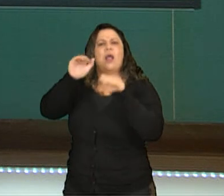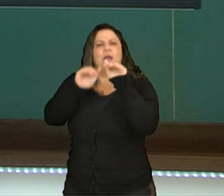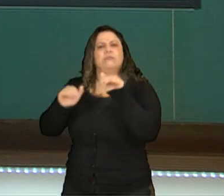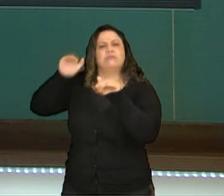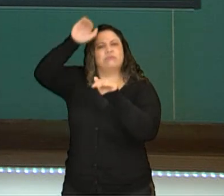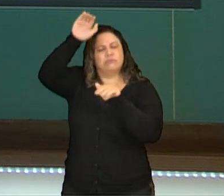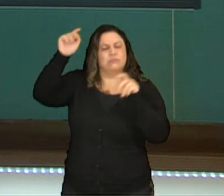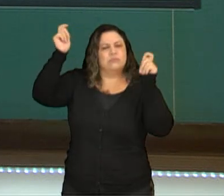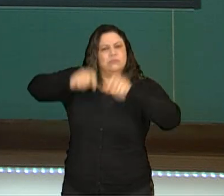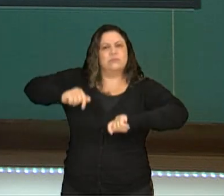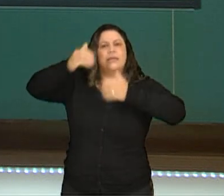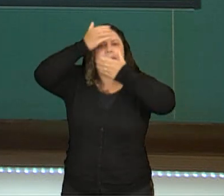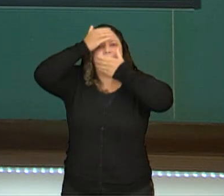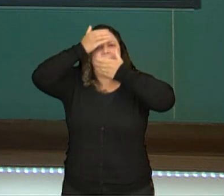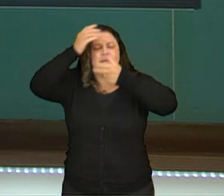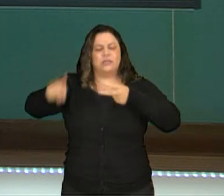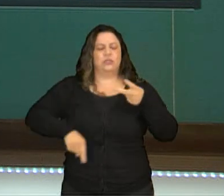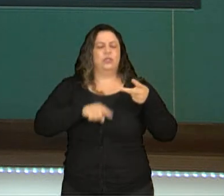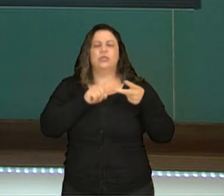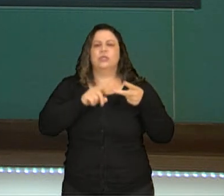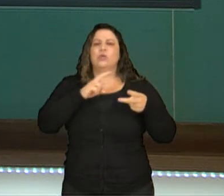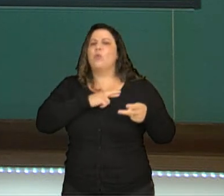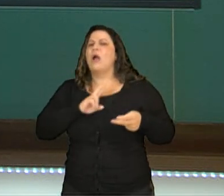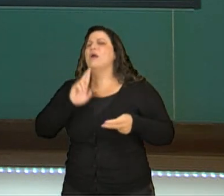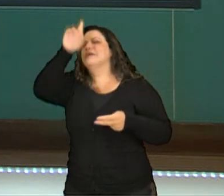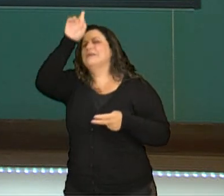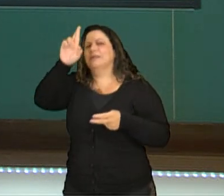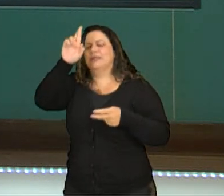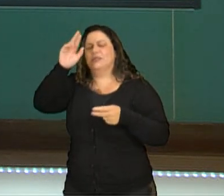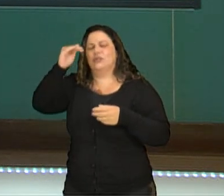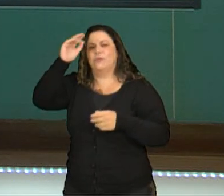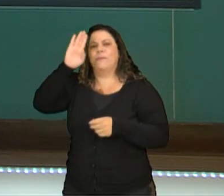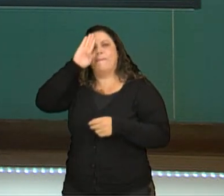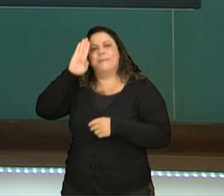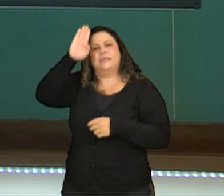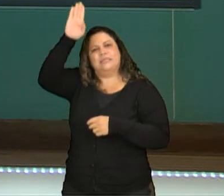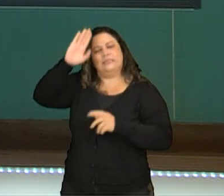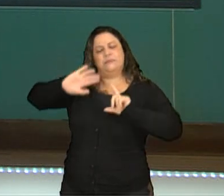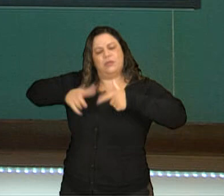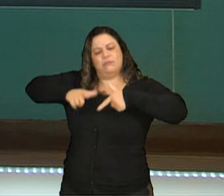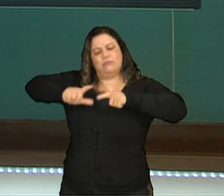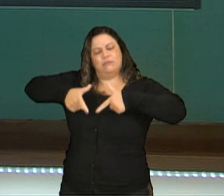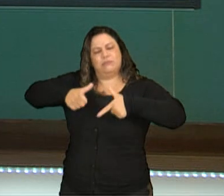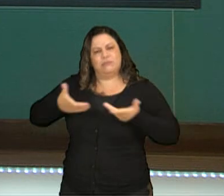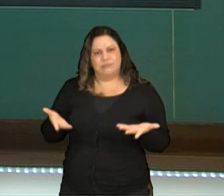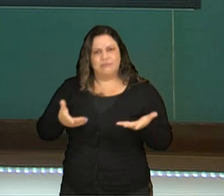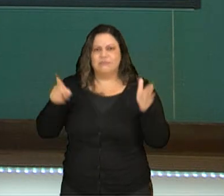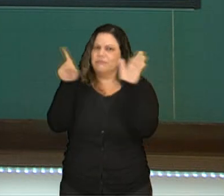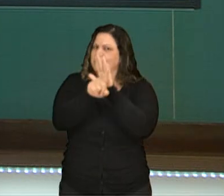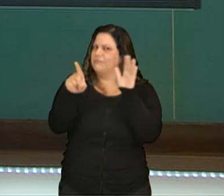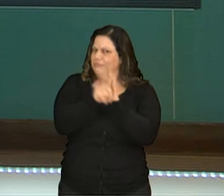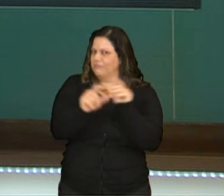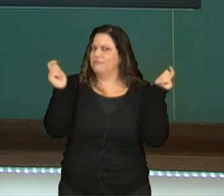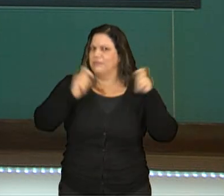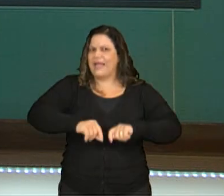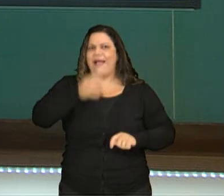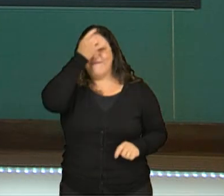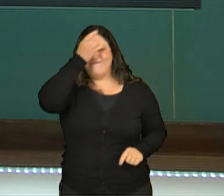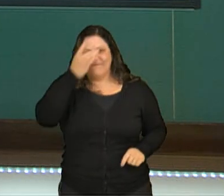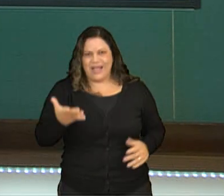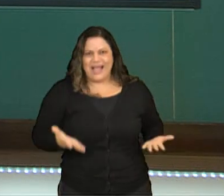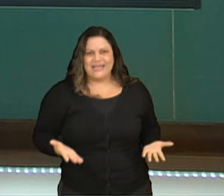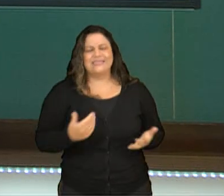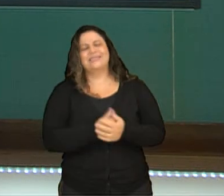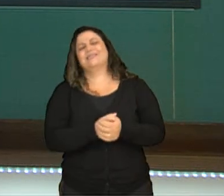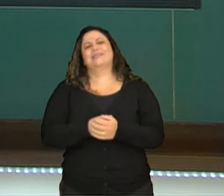qual a religião predominante em Israel? Duas questões tranquilas, fáceis. A segunda, acompanhou o jornal,